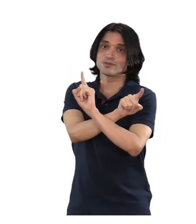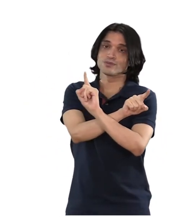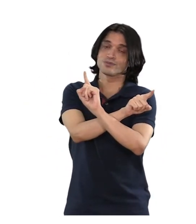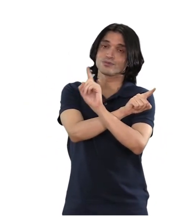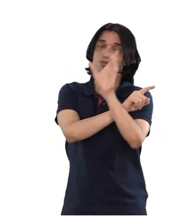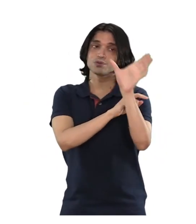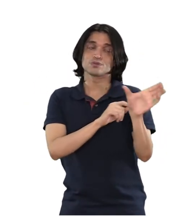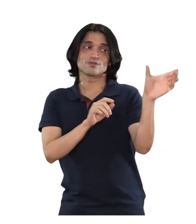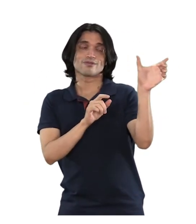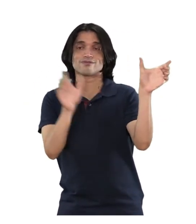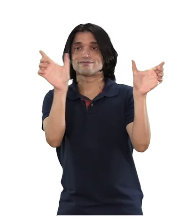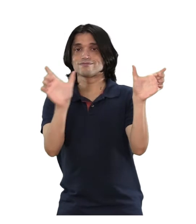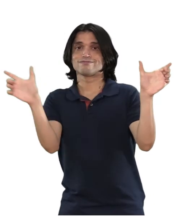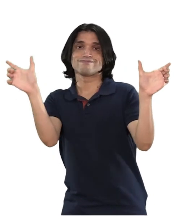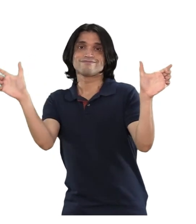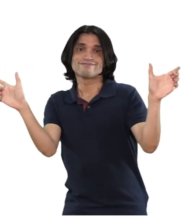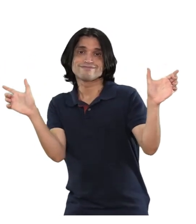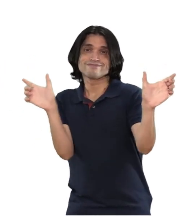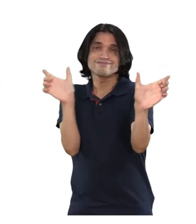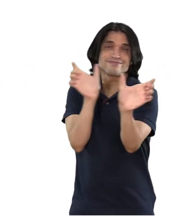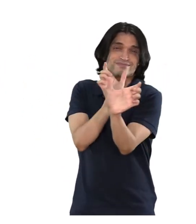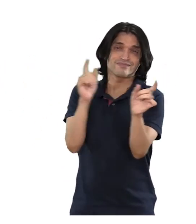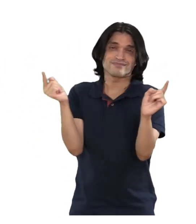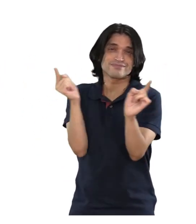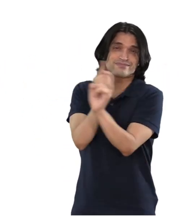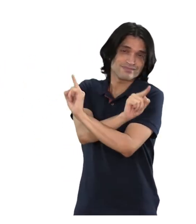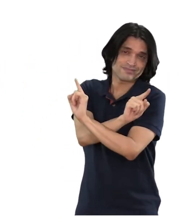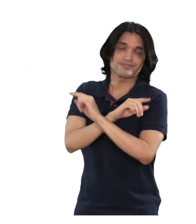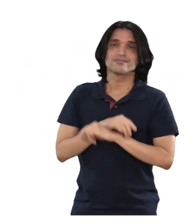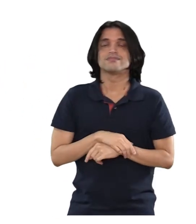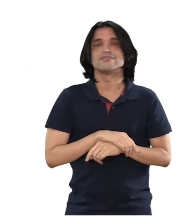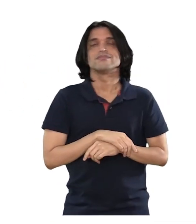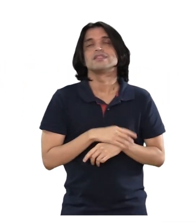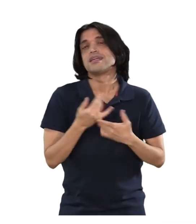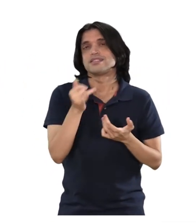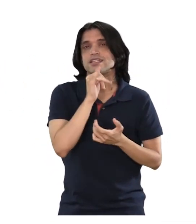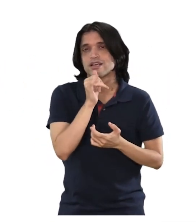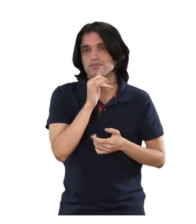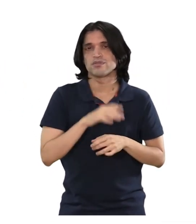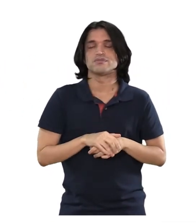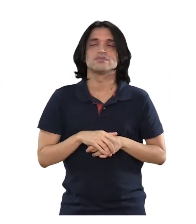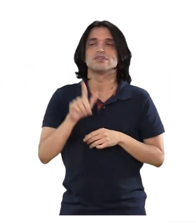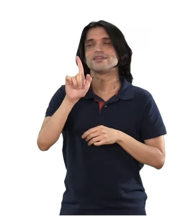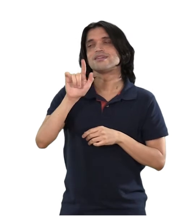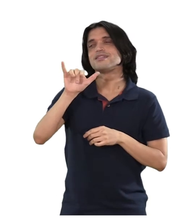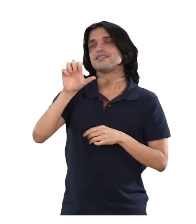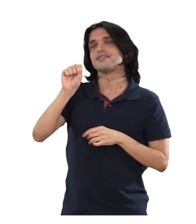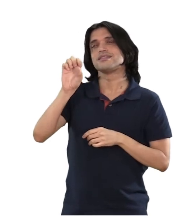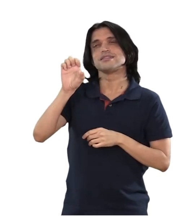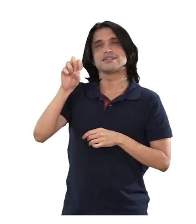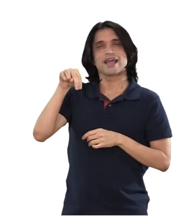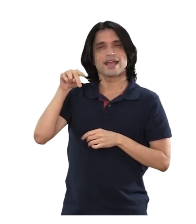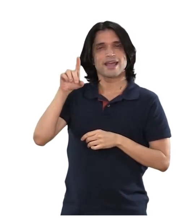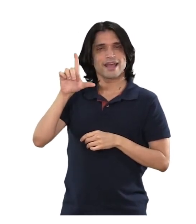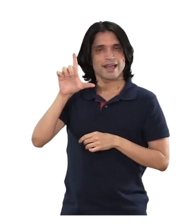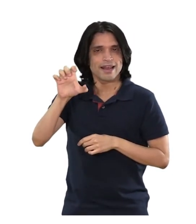e que consta na segunda. Exemplo: Gisele desistiu de comprar um automóvel, porém, ela tem vontade de possuir um